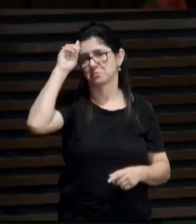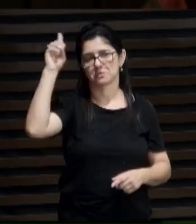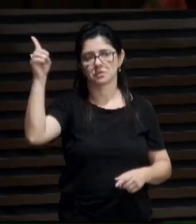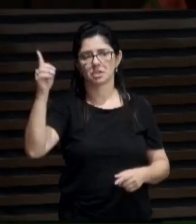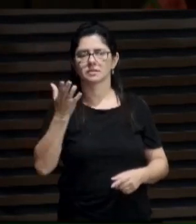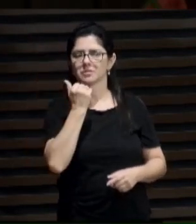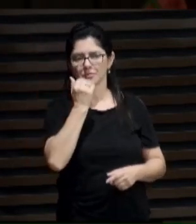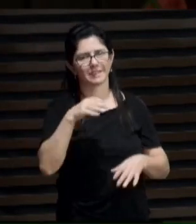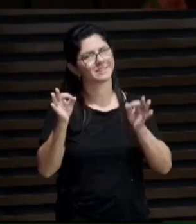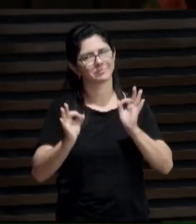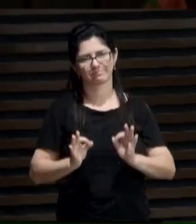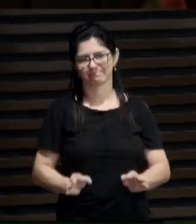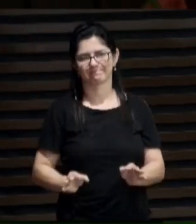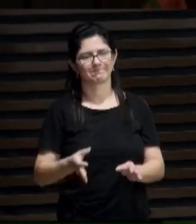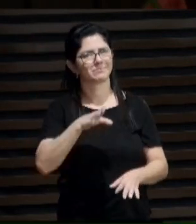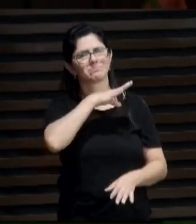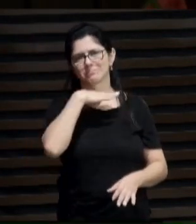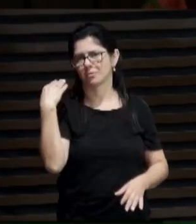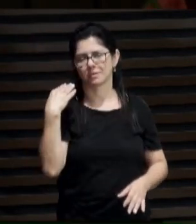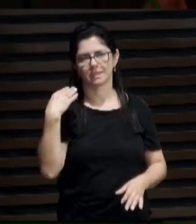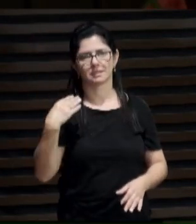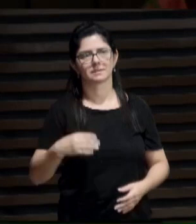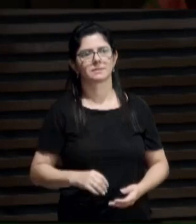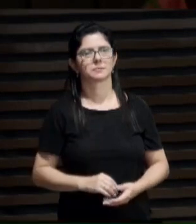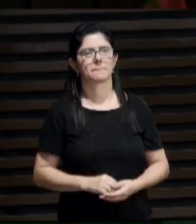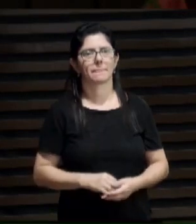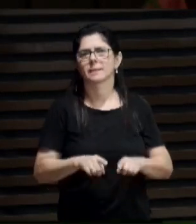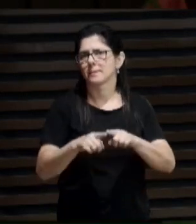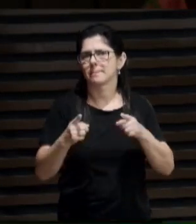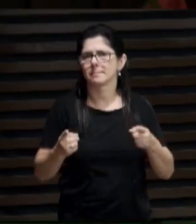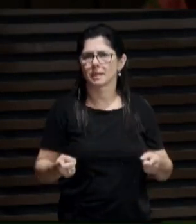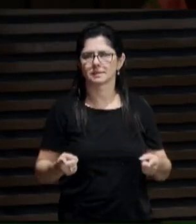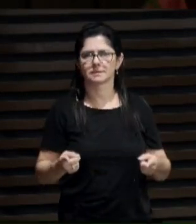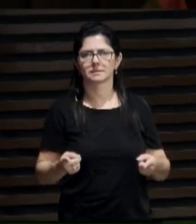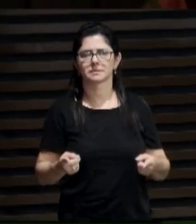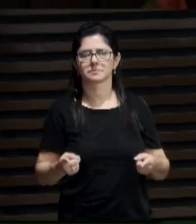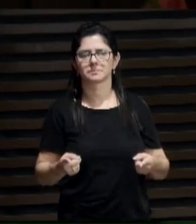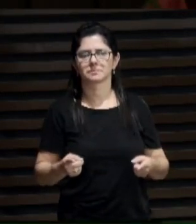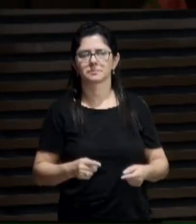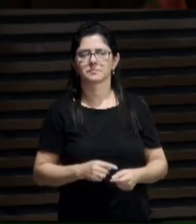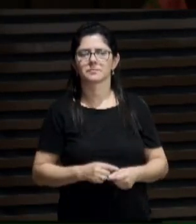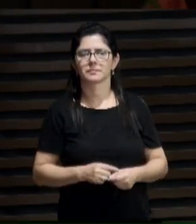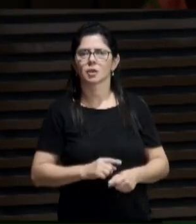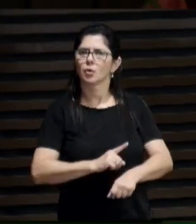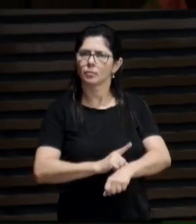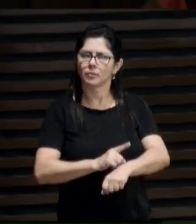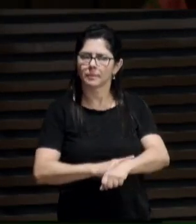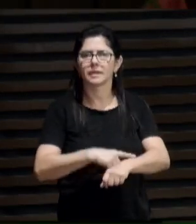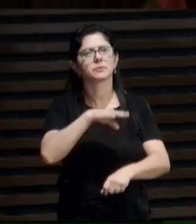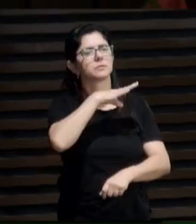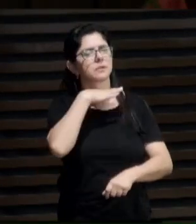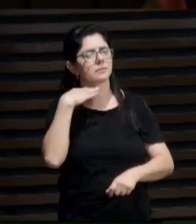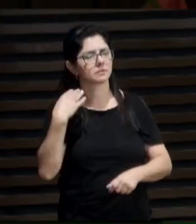comeres, certamente morrerás. Mas, ao mesmo tempo em que a morte